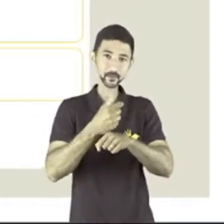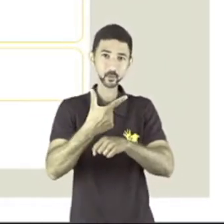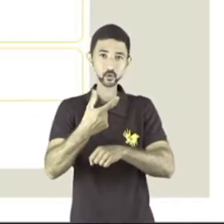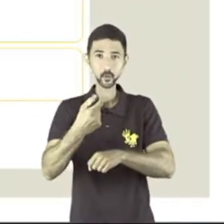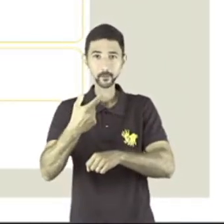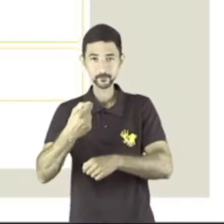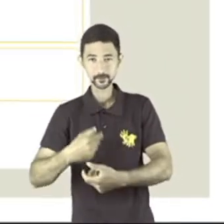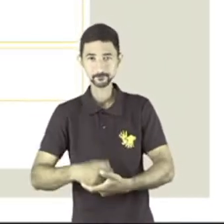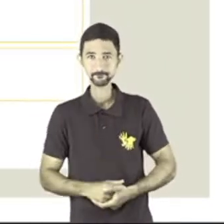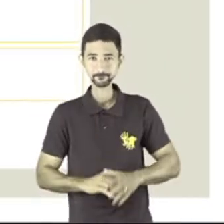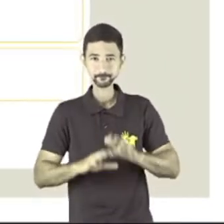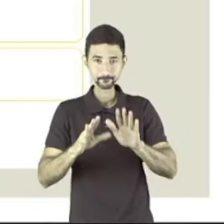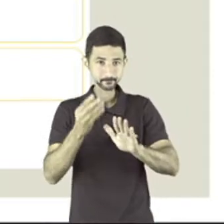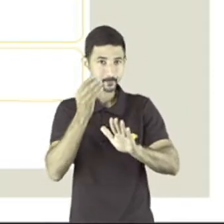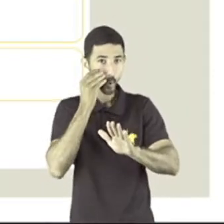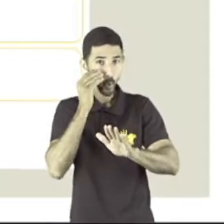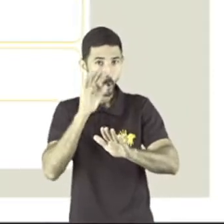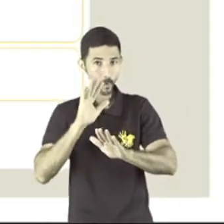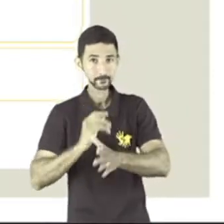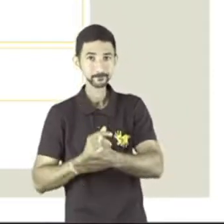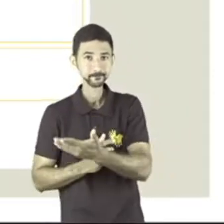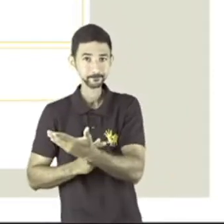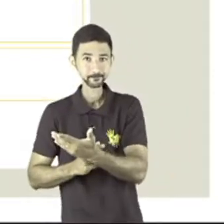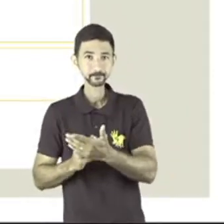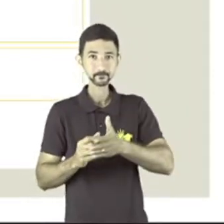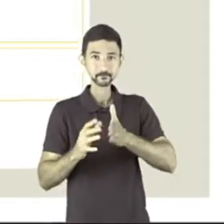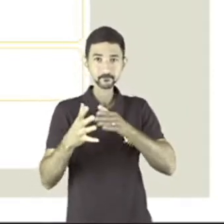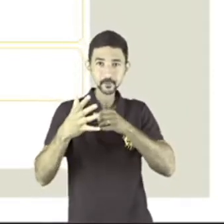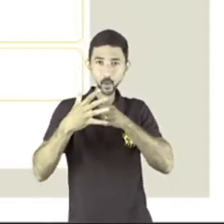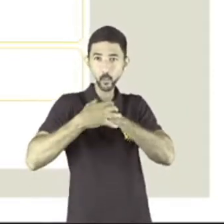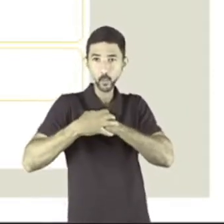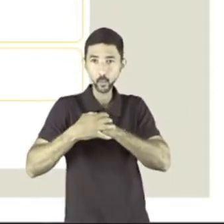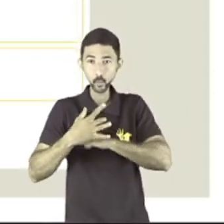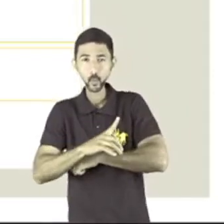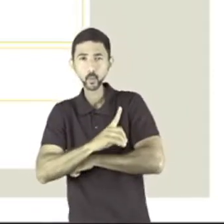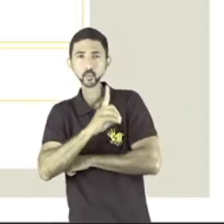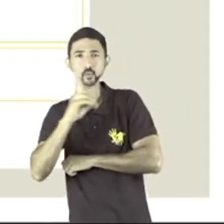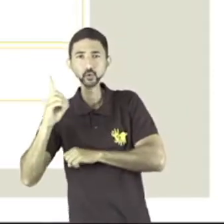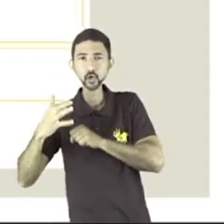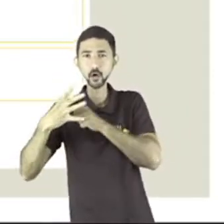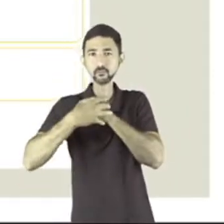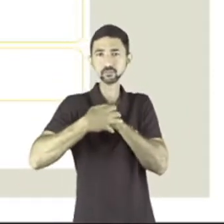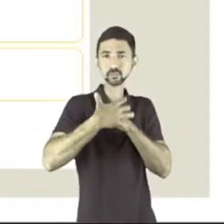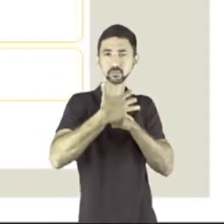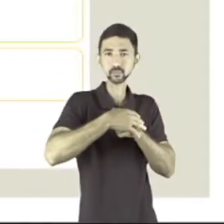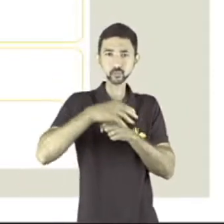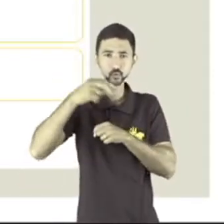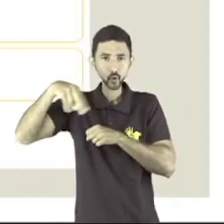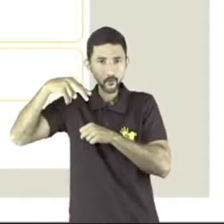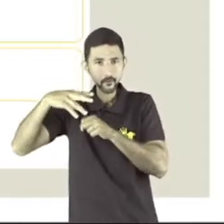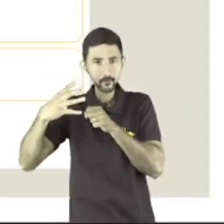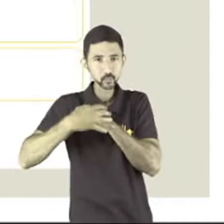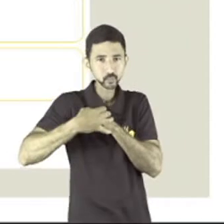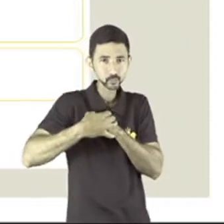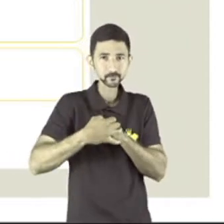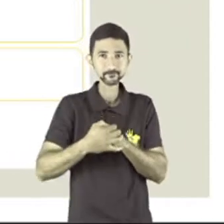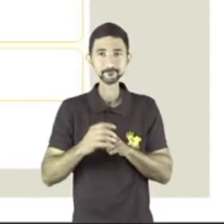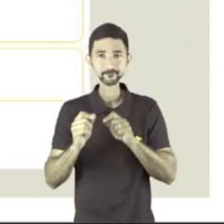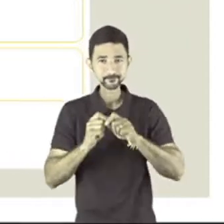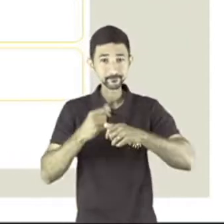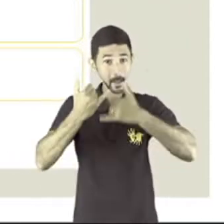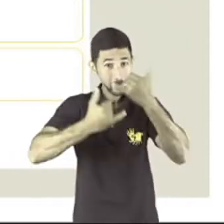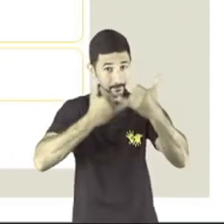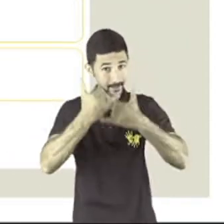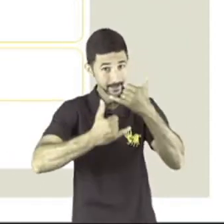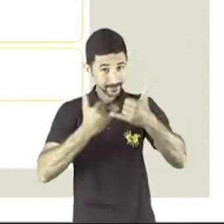2020. Observem que eu escondi alguns dias aqui em novembro. E é esse jogo que eu